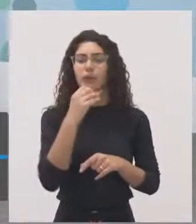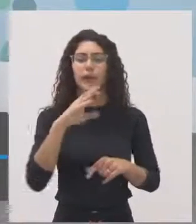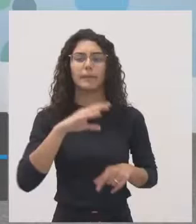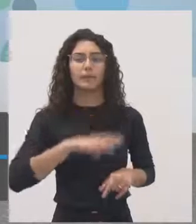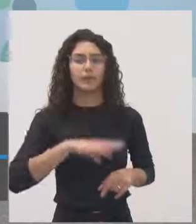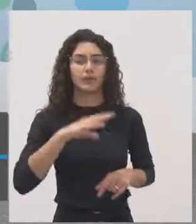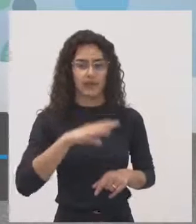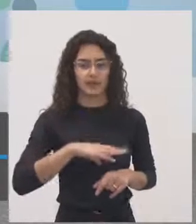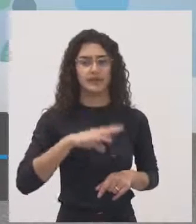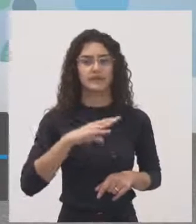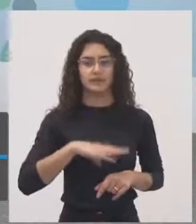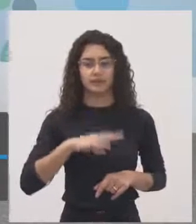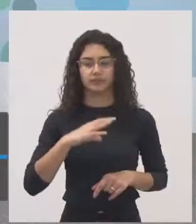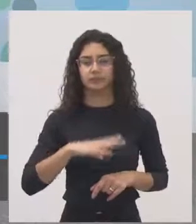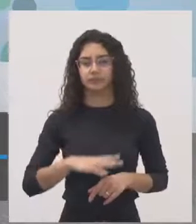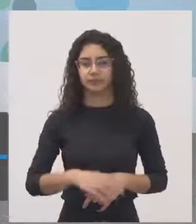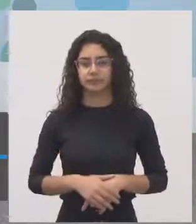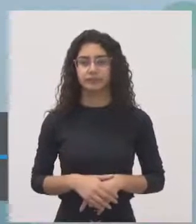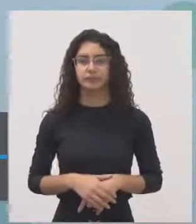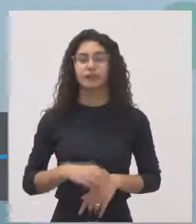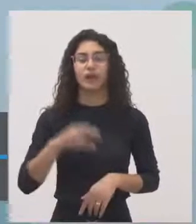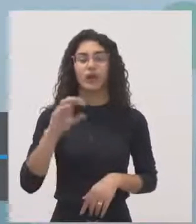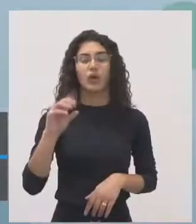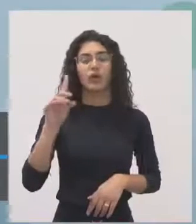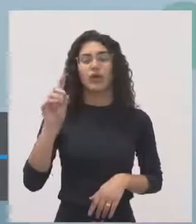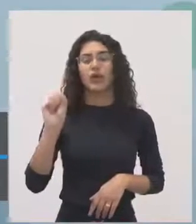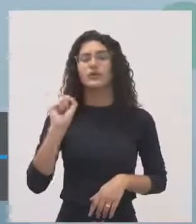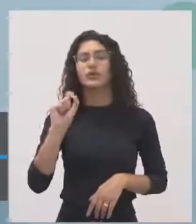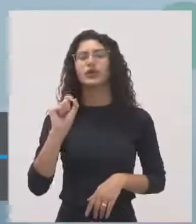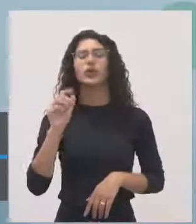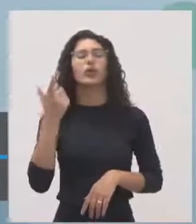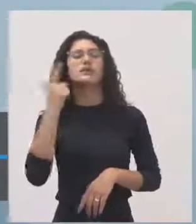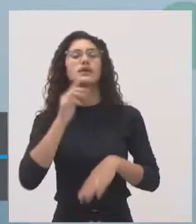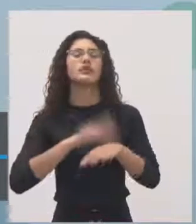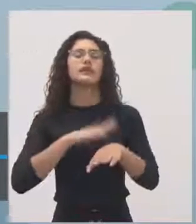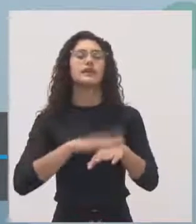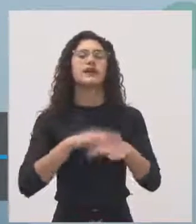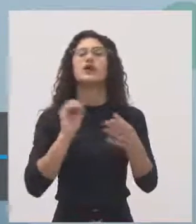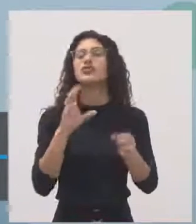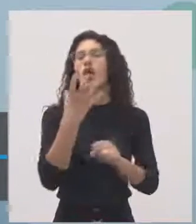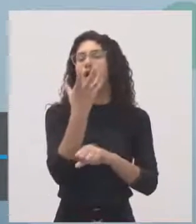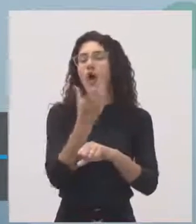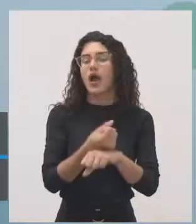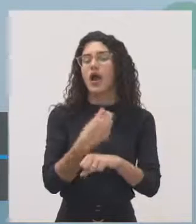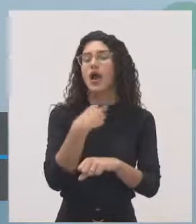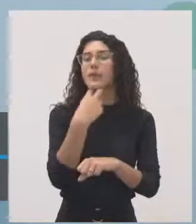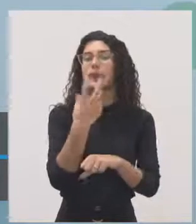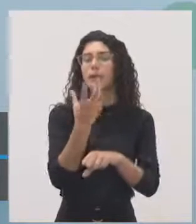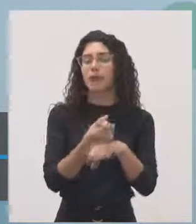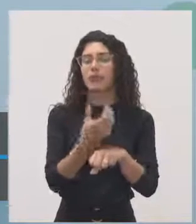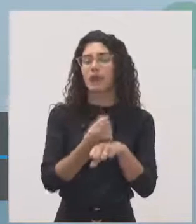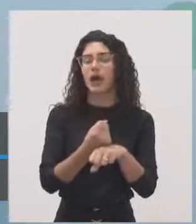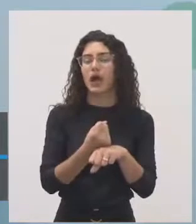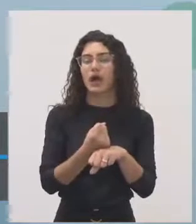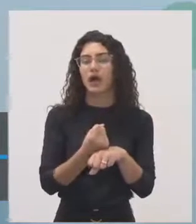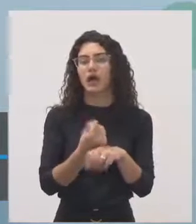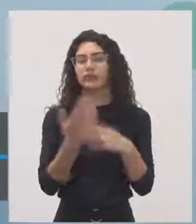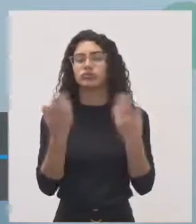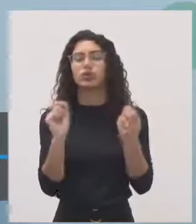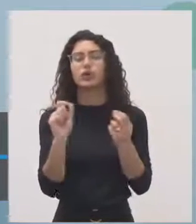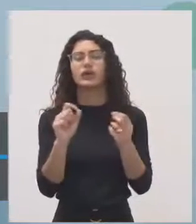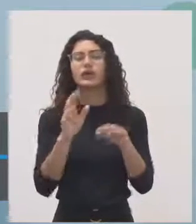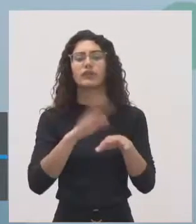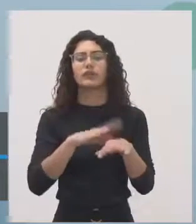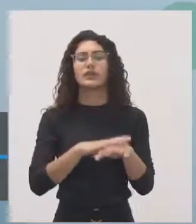português. Então tá, então o OBS é português. O OBS, o que eu consigo fazer nele? Eu só consigo gravar, eu consigo editar, o que eu consigo fazer